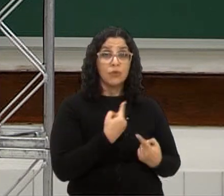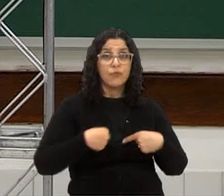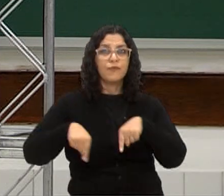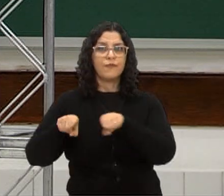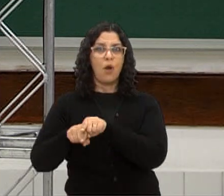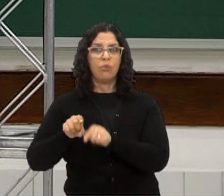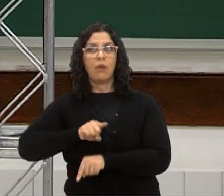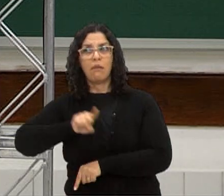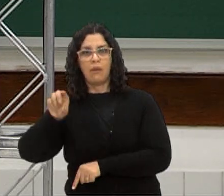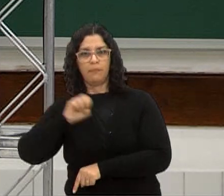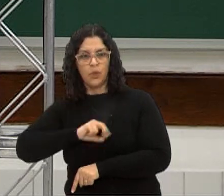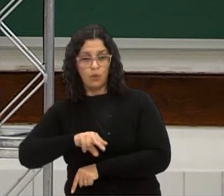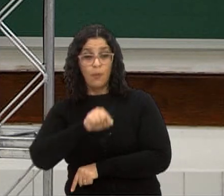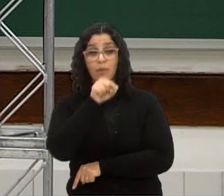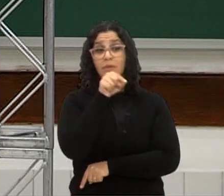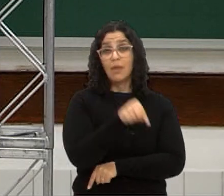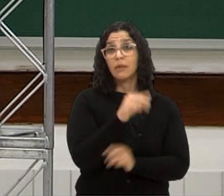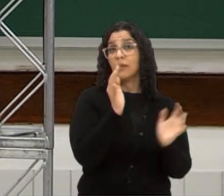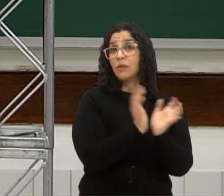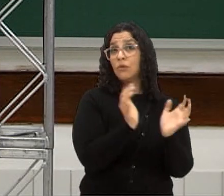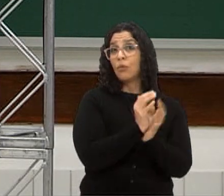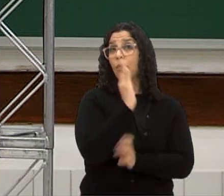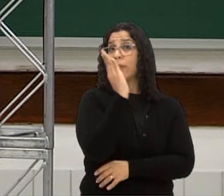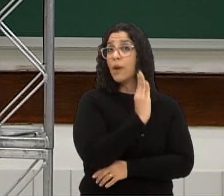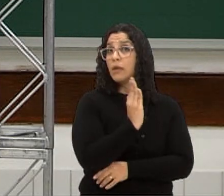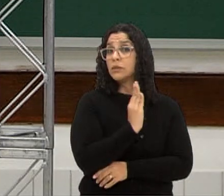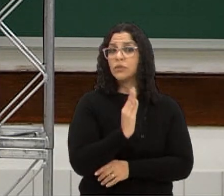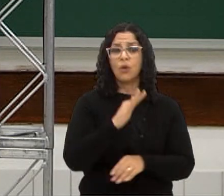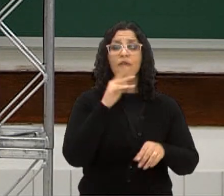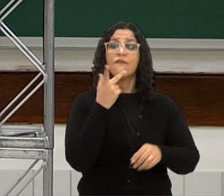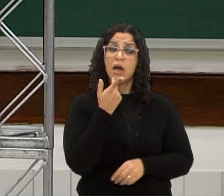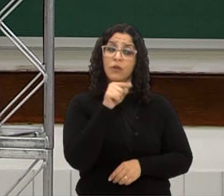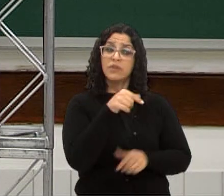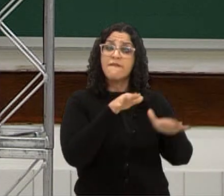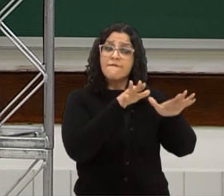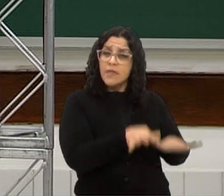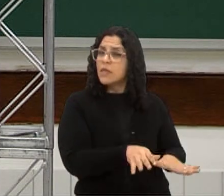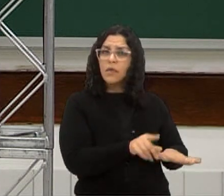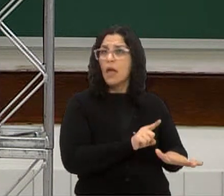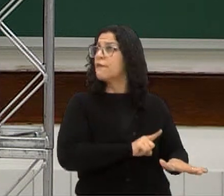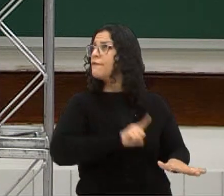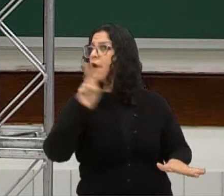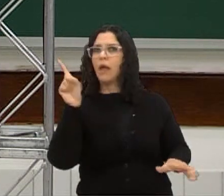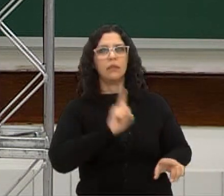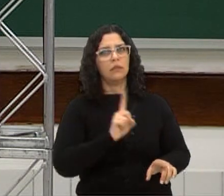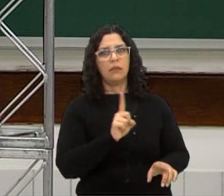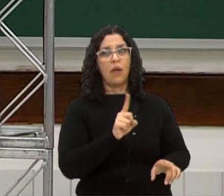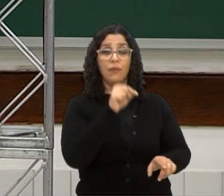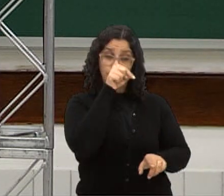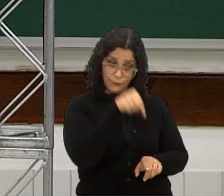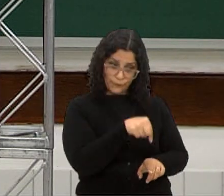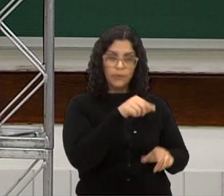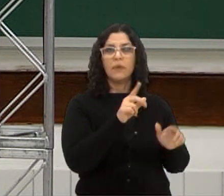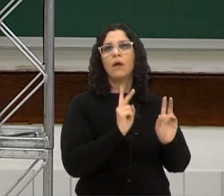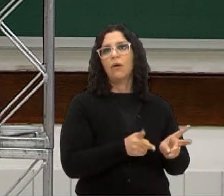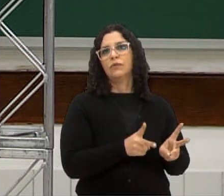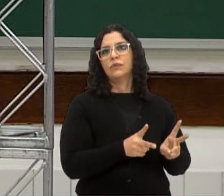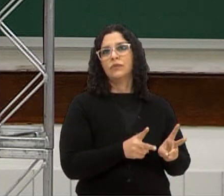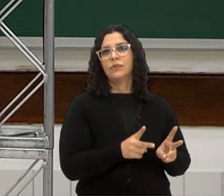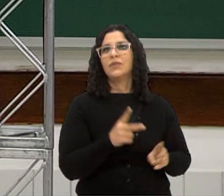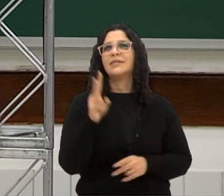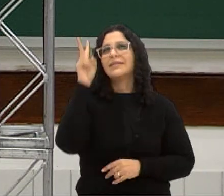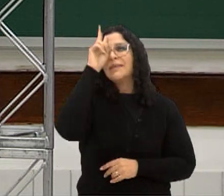os brasileiros, membros da elite principalmente, pressionando a permanência de Dom Pedro. Aqui a gente lembra da figura do